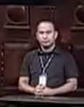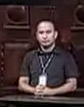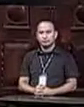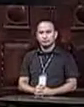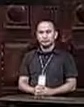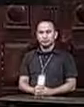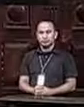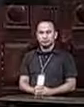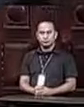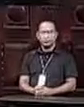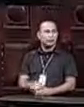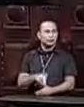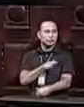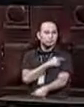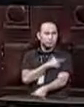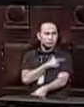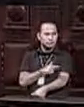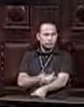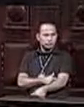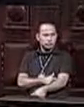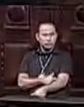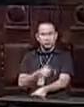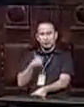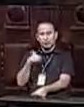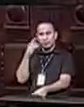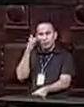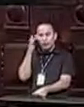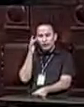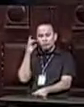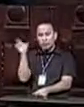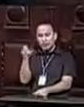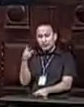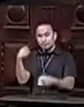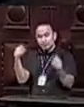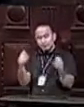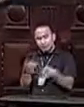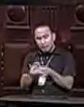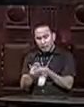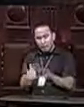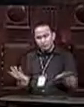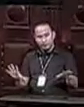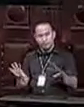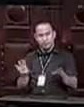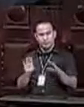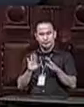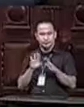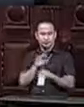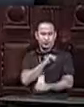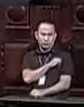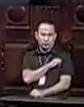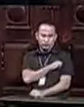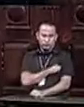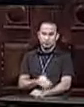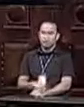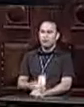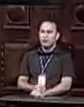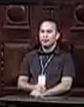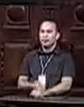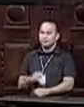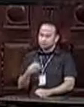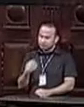agressão ao direito à educação. Eu sou daqueles que acham que o passe tem que ser livre para o estudante. O direito à educação